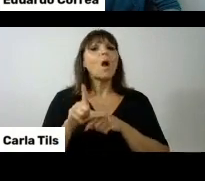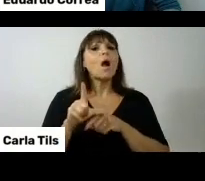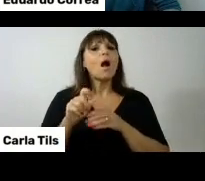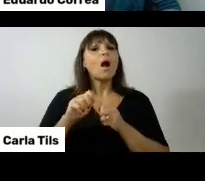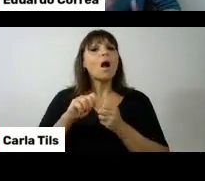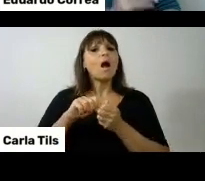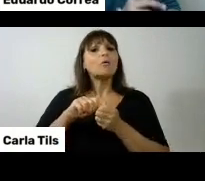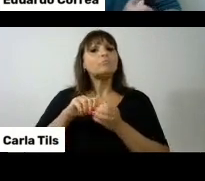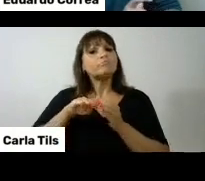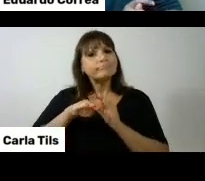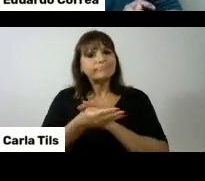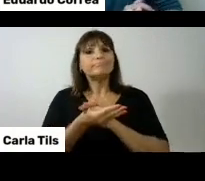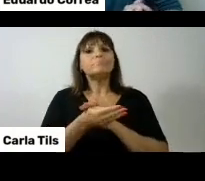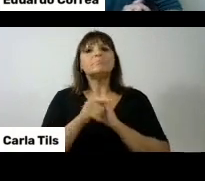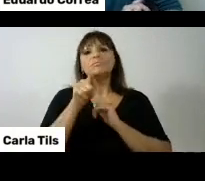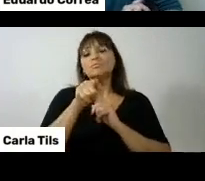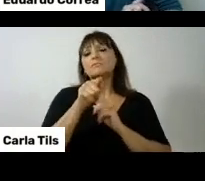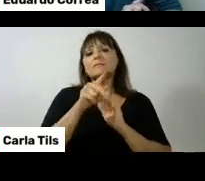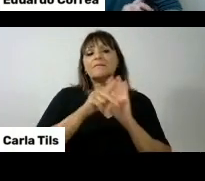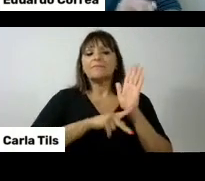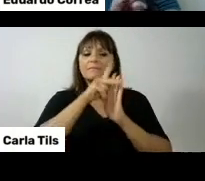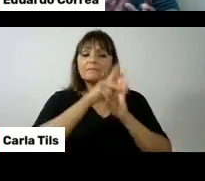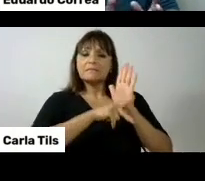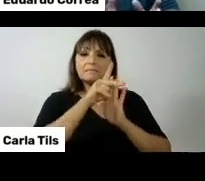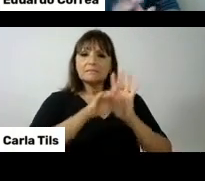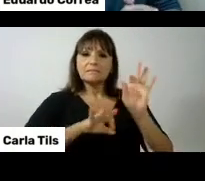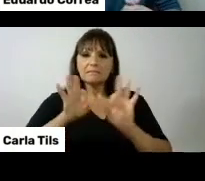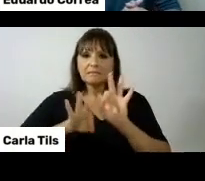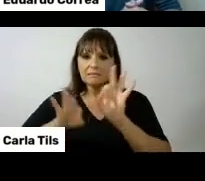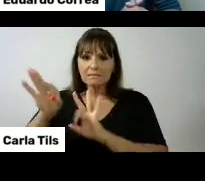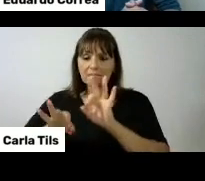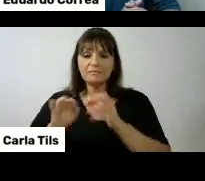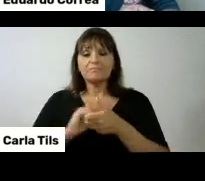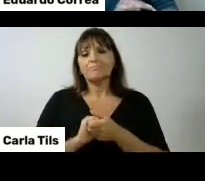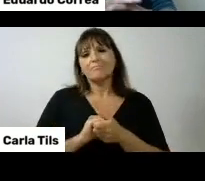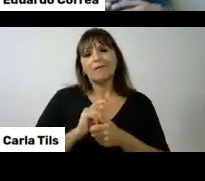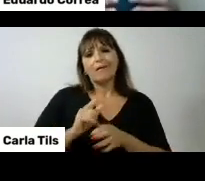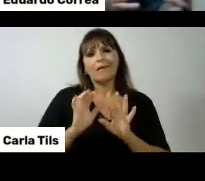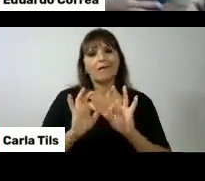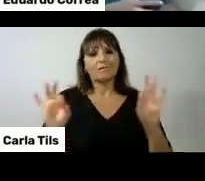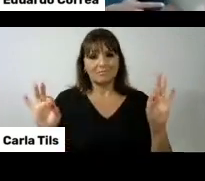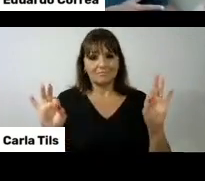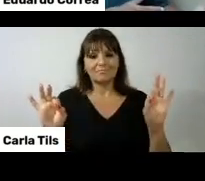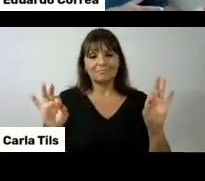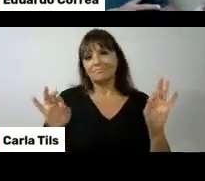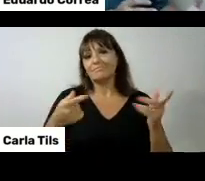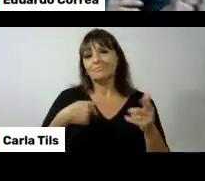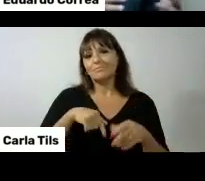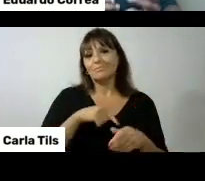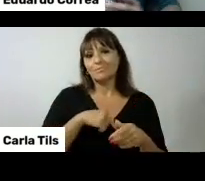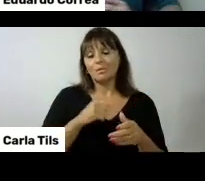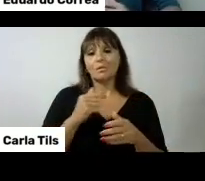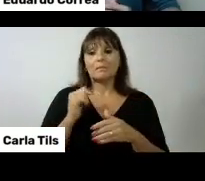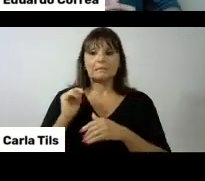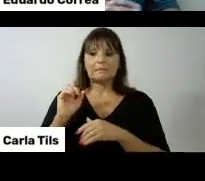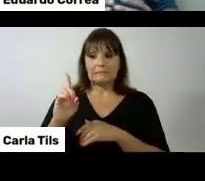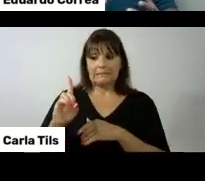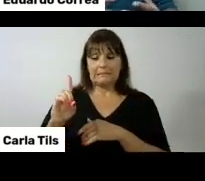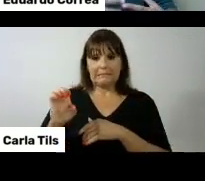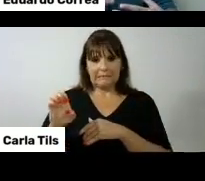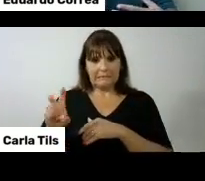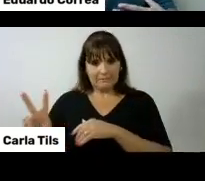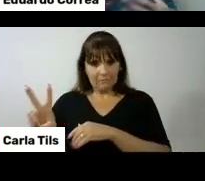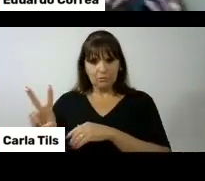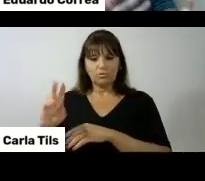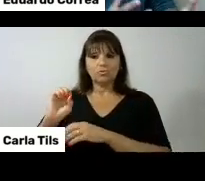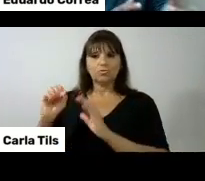que você está projetando hoje? Porque é comum que nós, como desenvolvedores de software, ou ainda nós